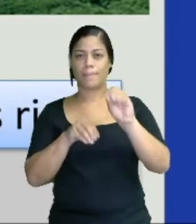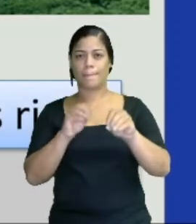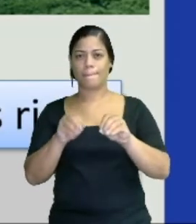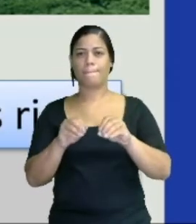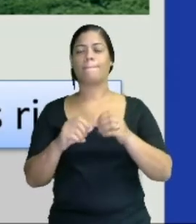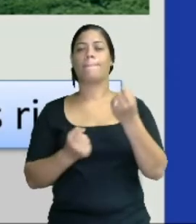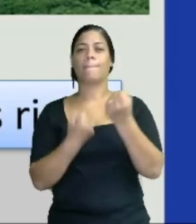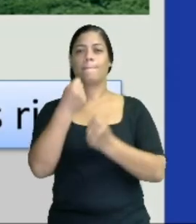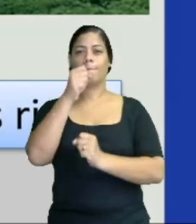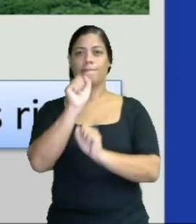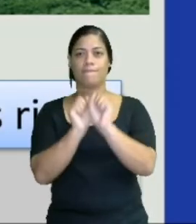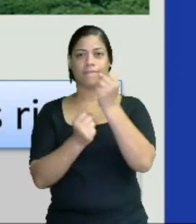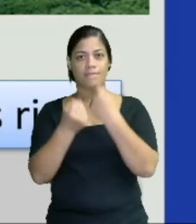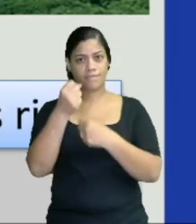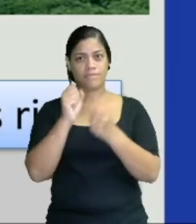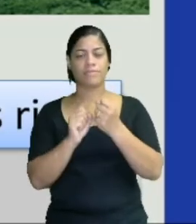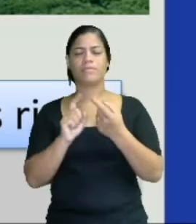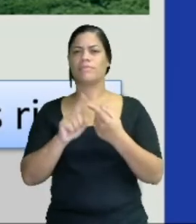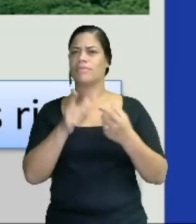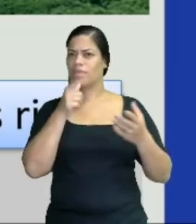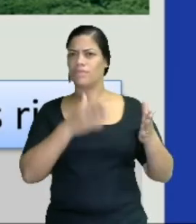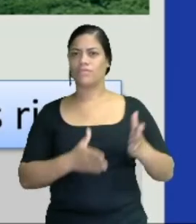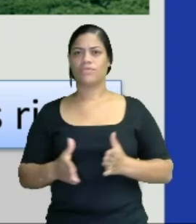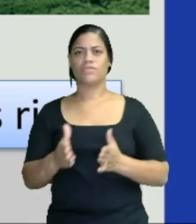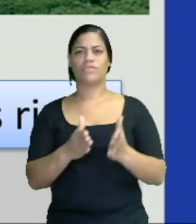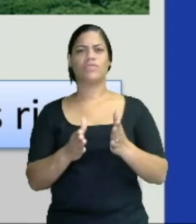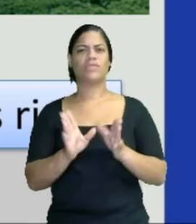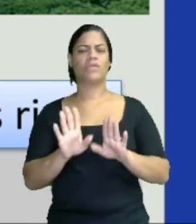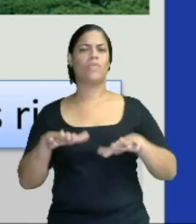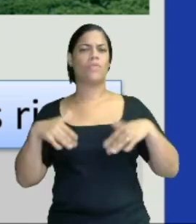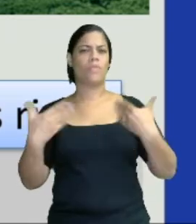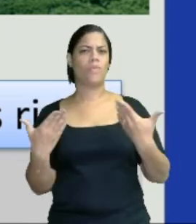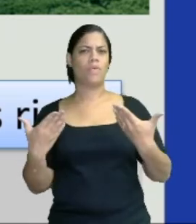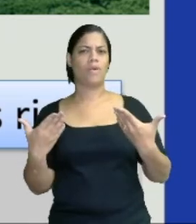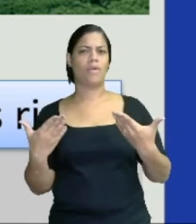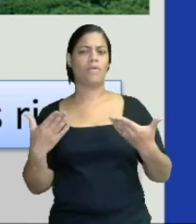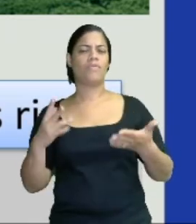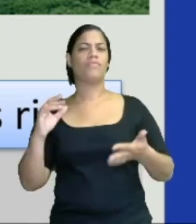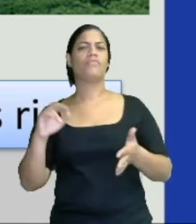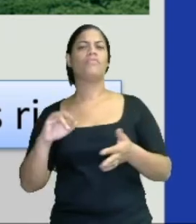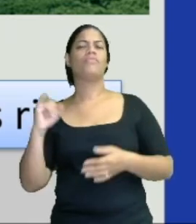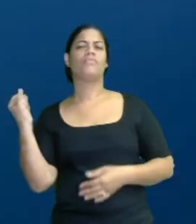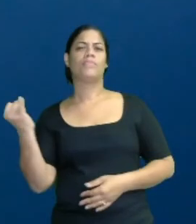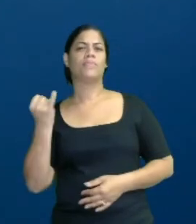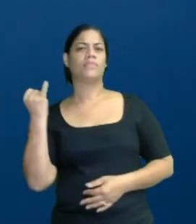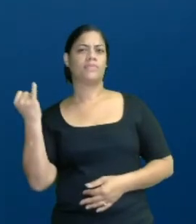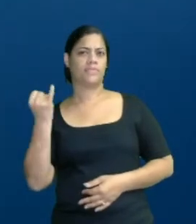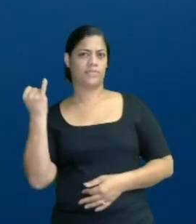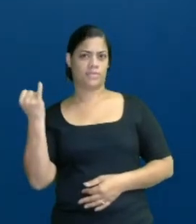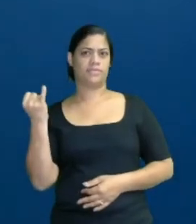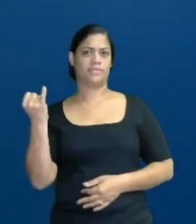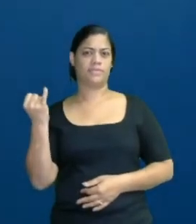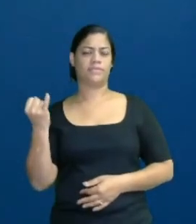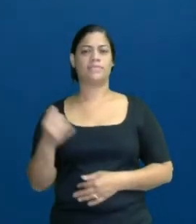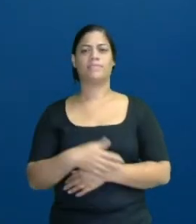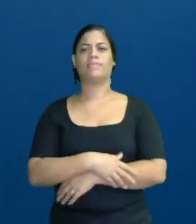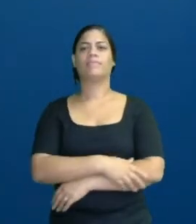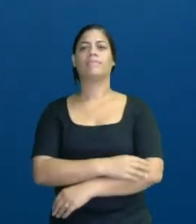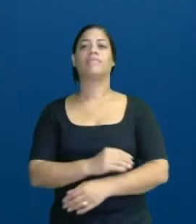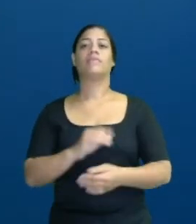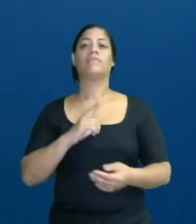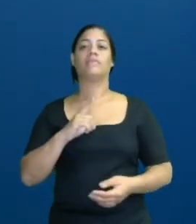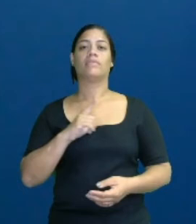domésticas. E os rios têm que finalidade? Qual é a função dos rios, né? Os rios, eles